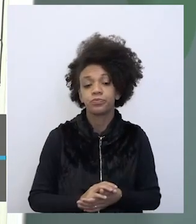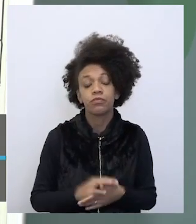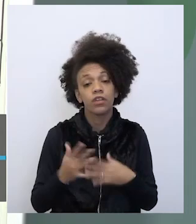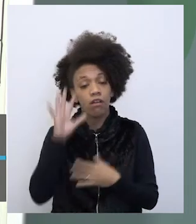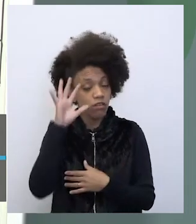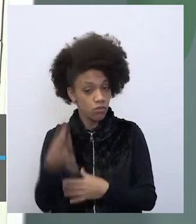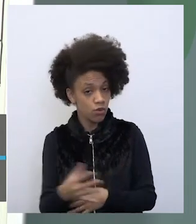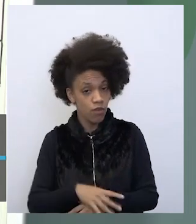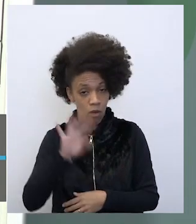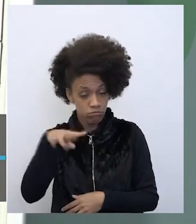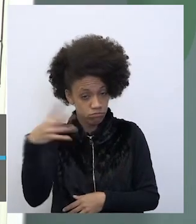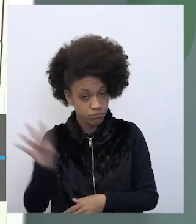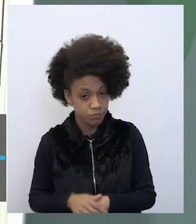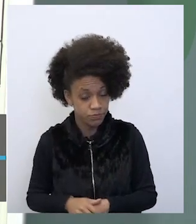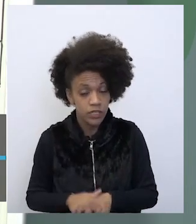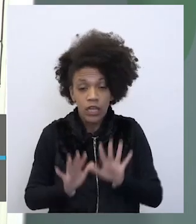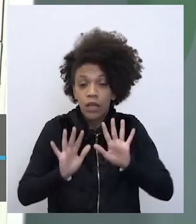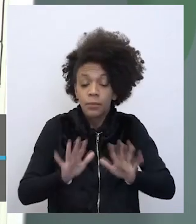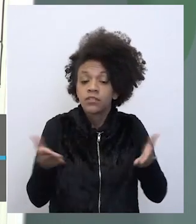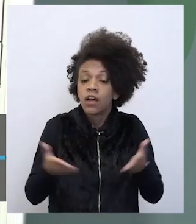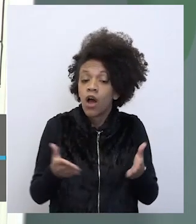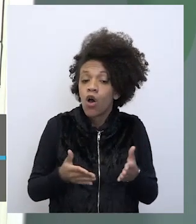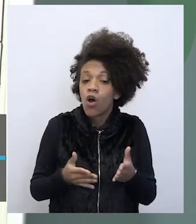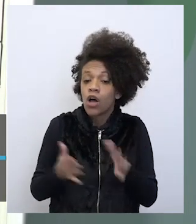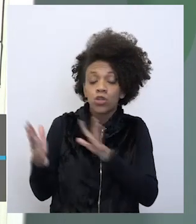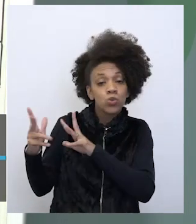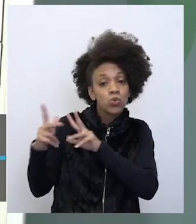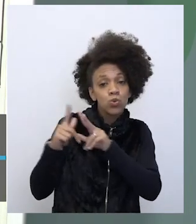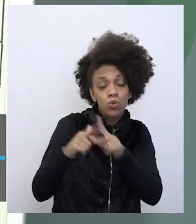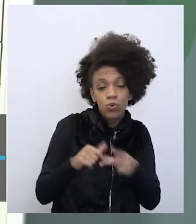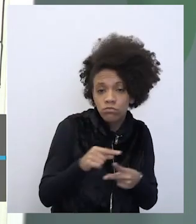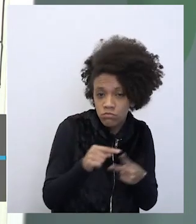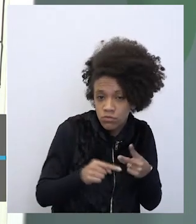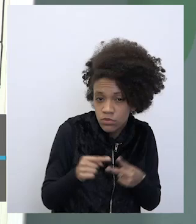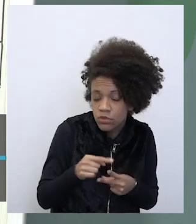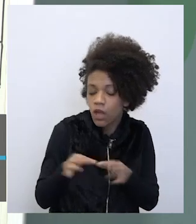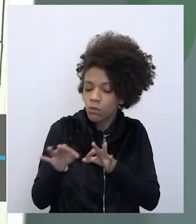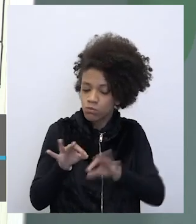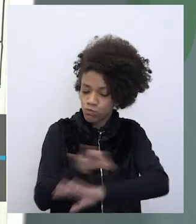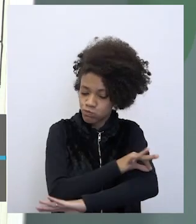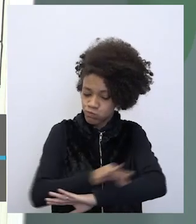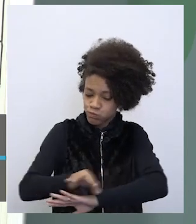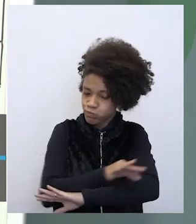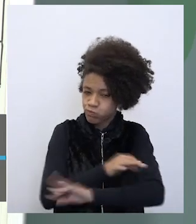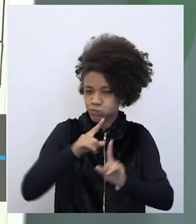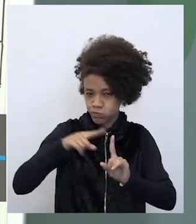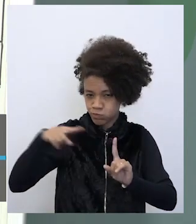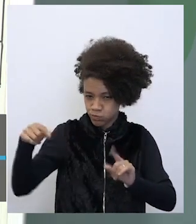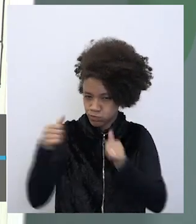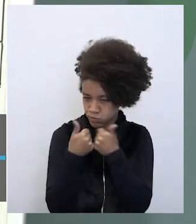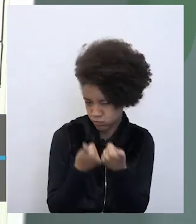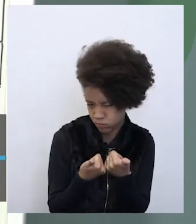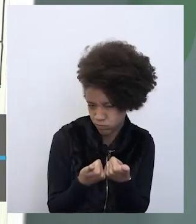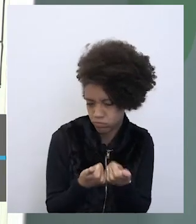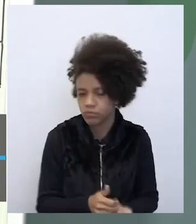resolveu aqui a tabelinha. Agora, eu vou pegar esses pares ordenados e vou marcar no plano cartesiano para construir a minha parábola. Sim? Podemos ir